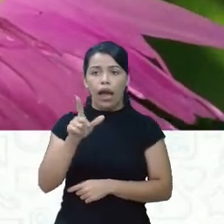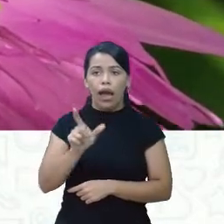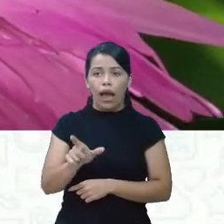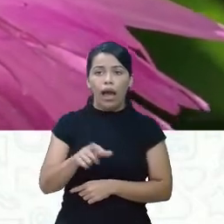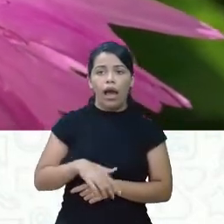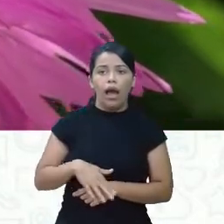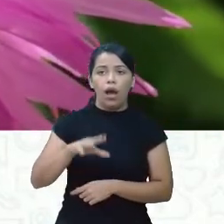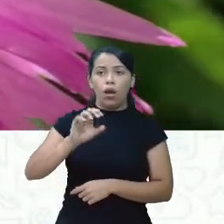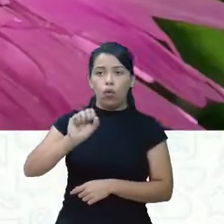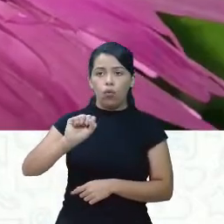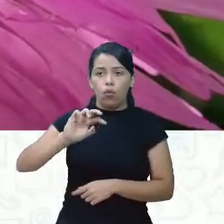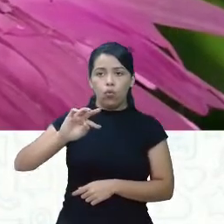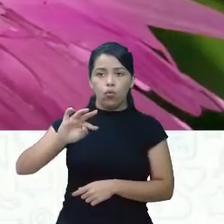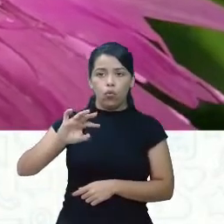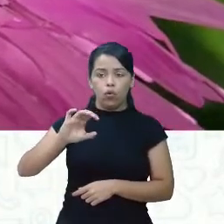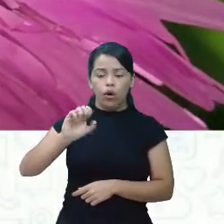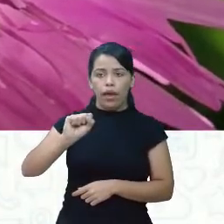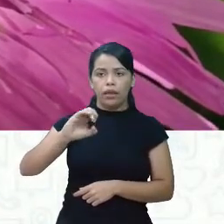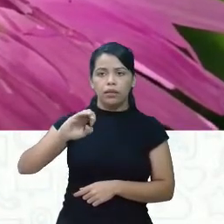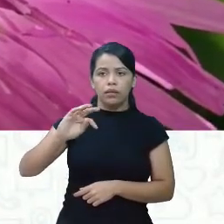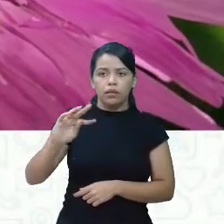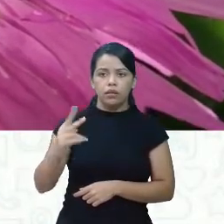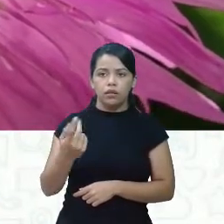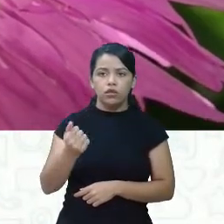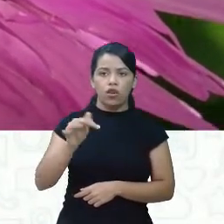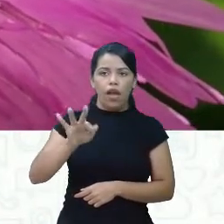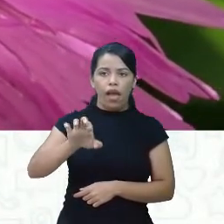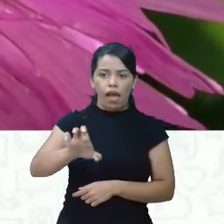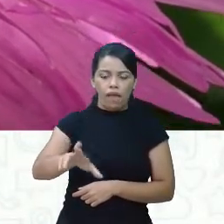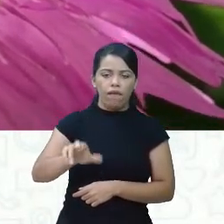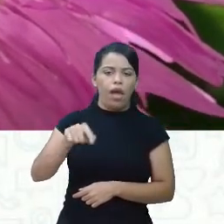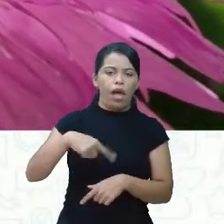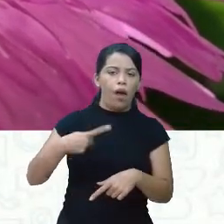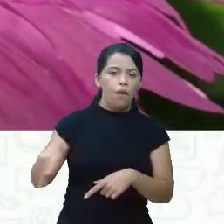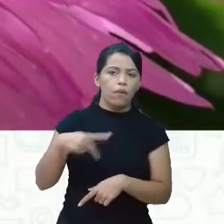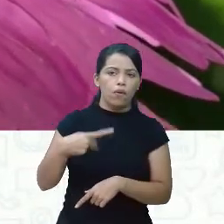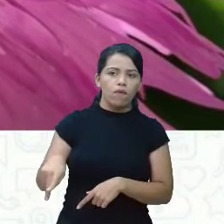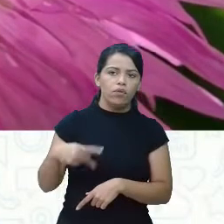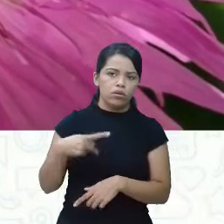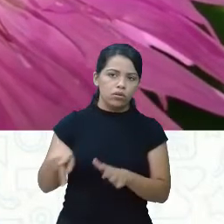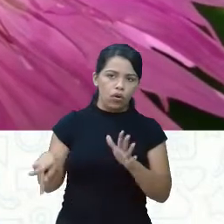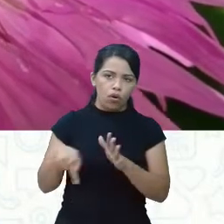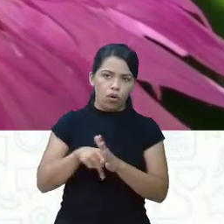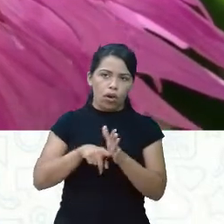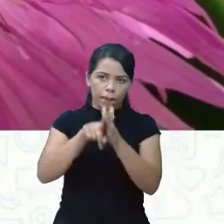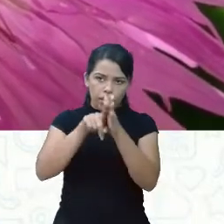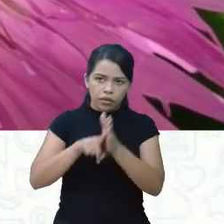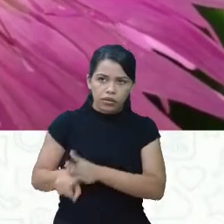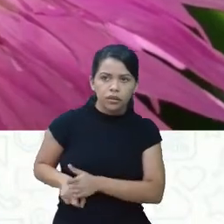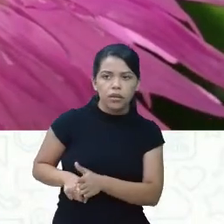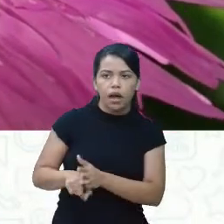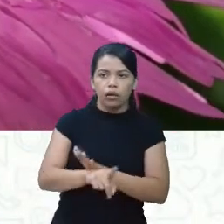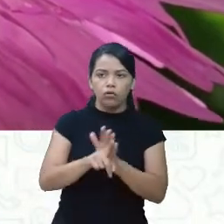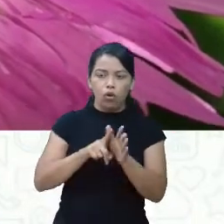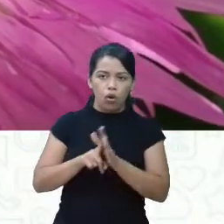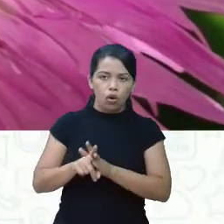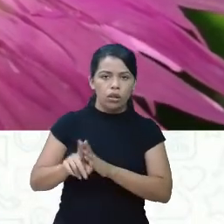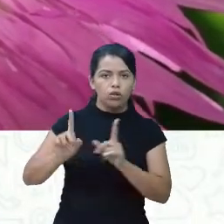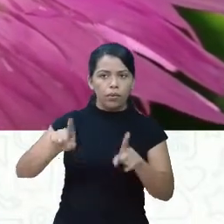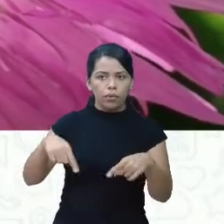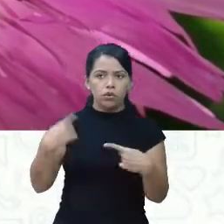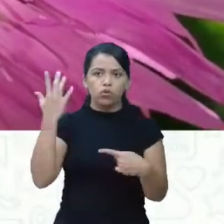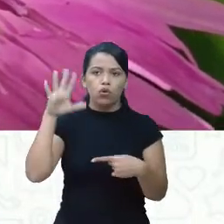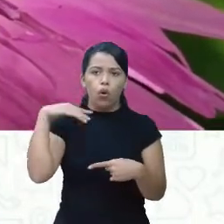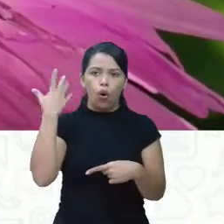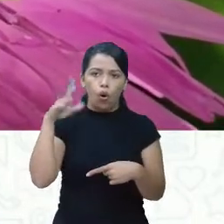é um professor, compositor, pesquisador da sonoridade de diversos habitats. E segundo o músico